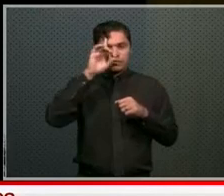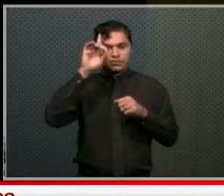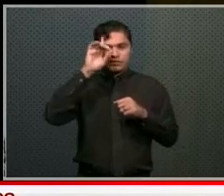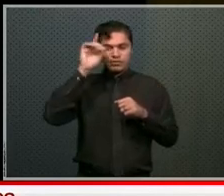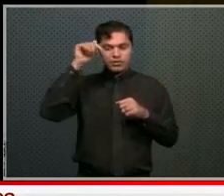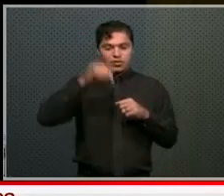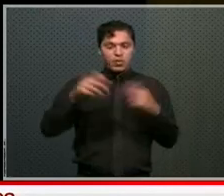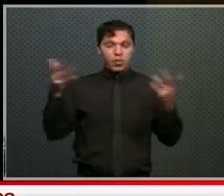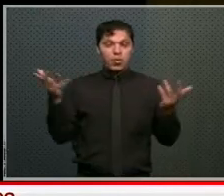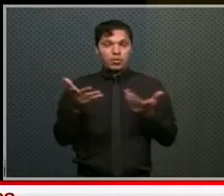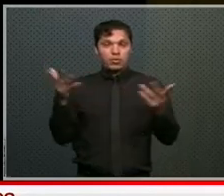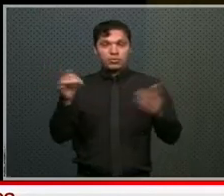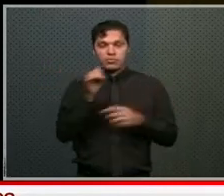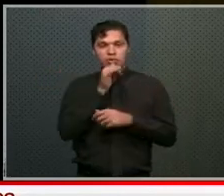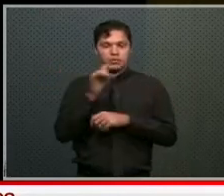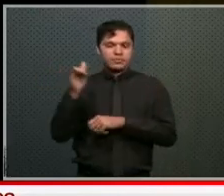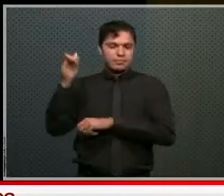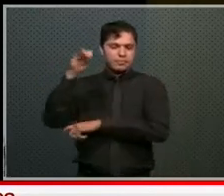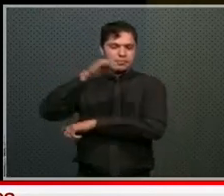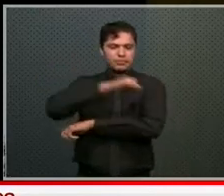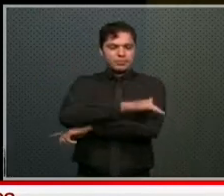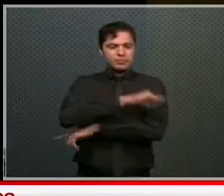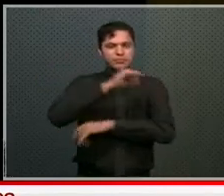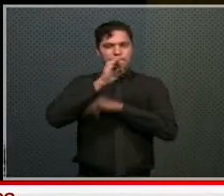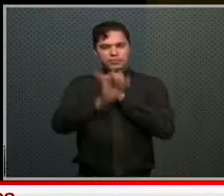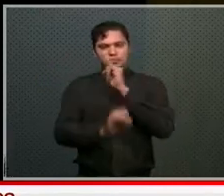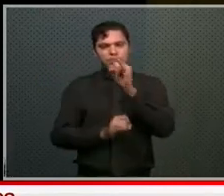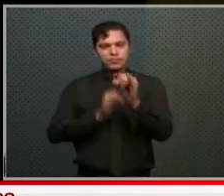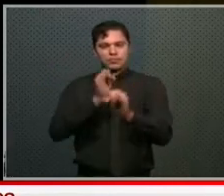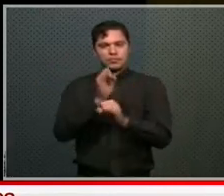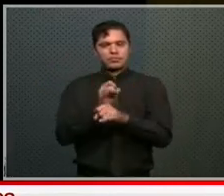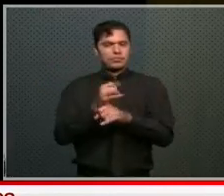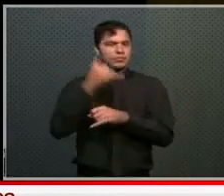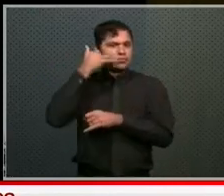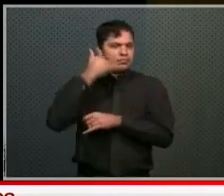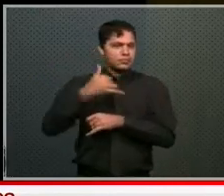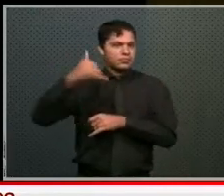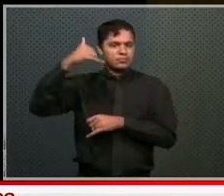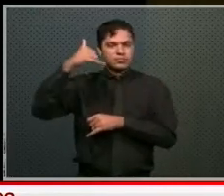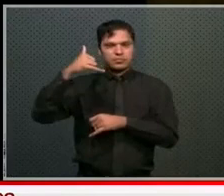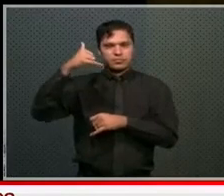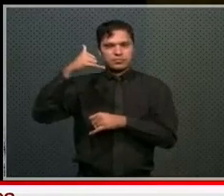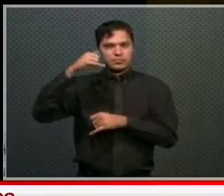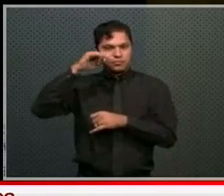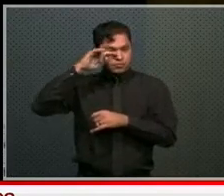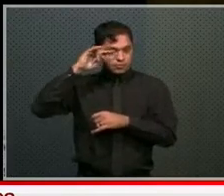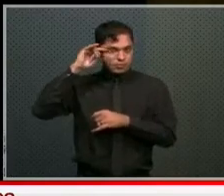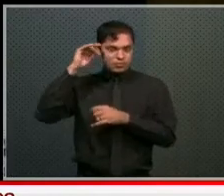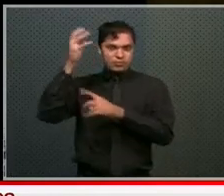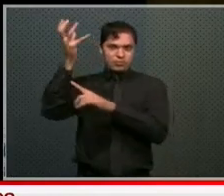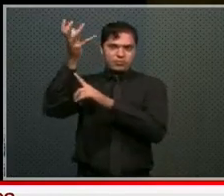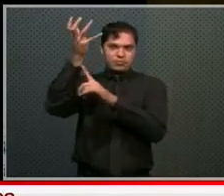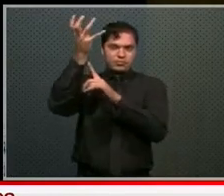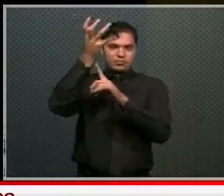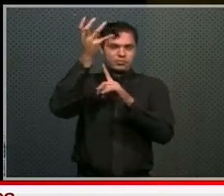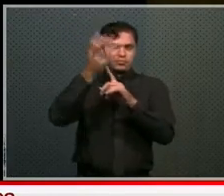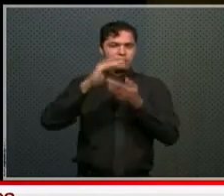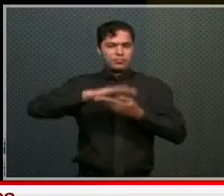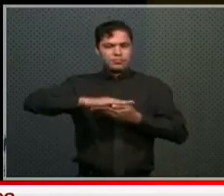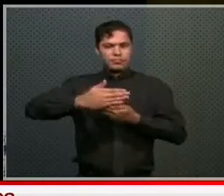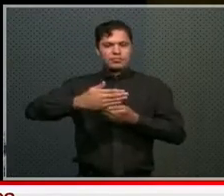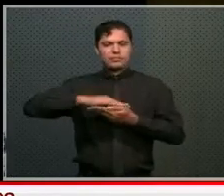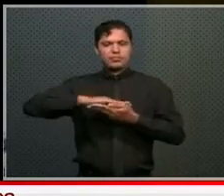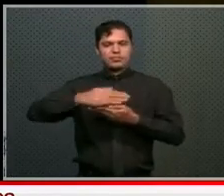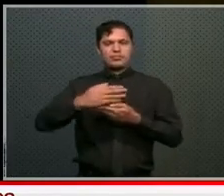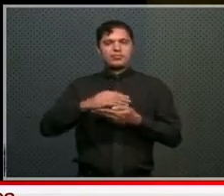de hoje como aviões internet celulares satélites leptos